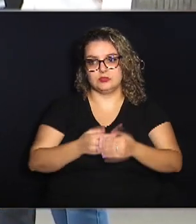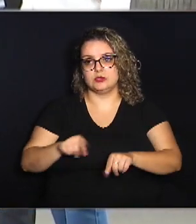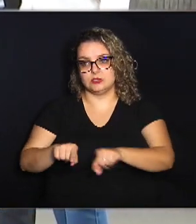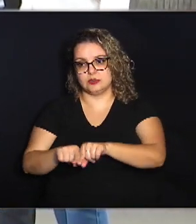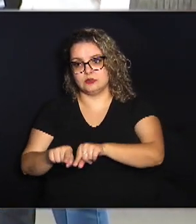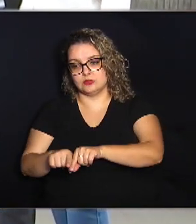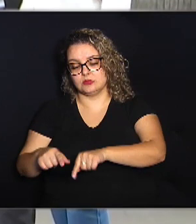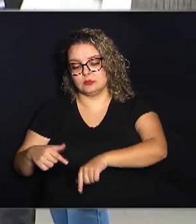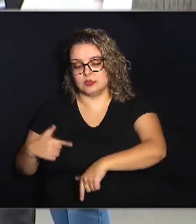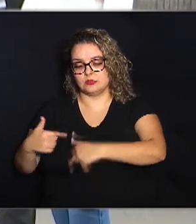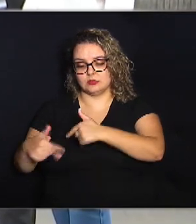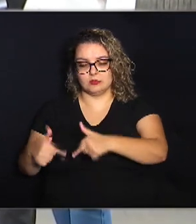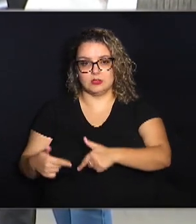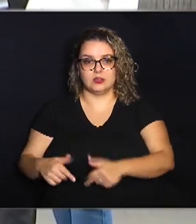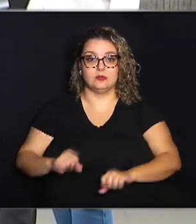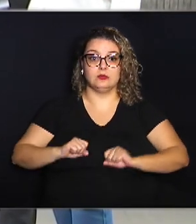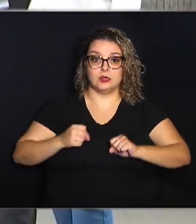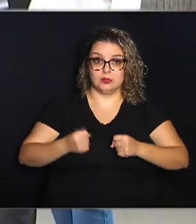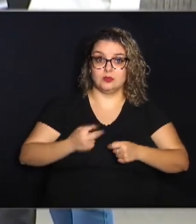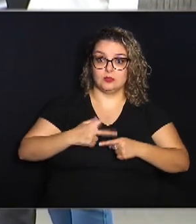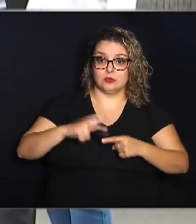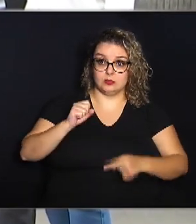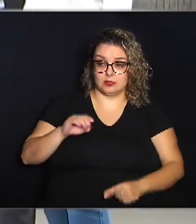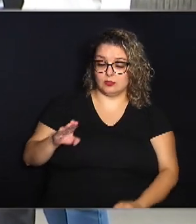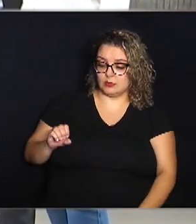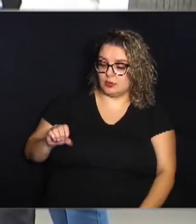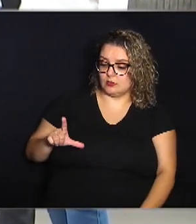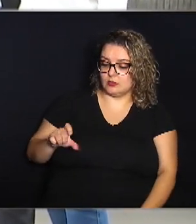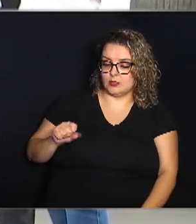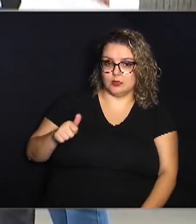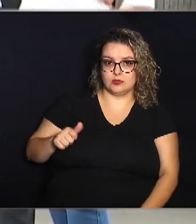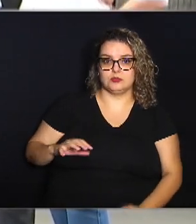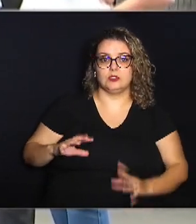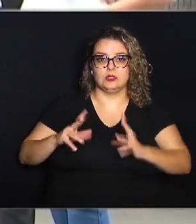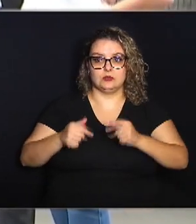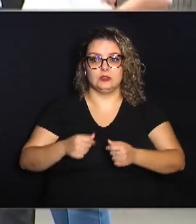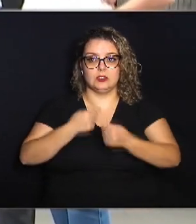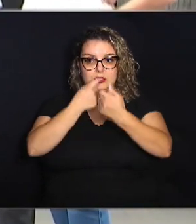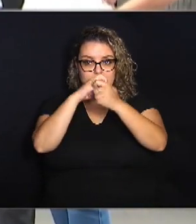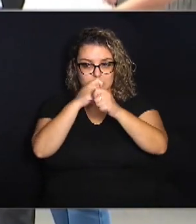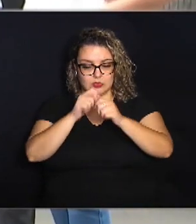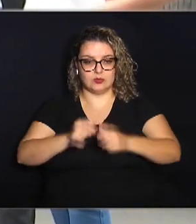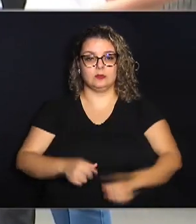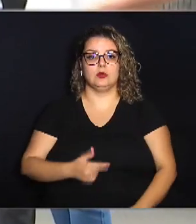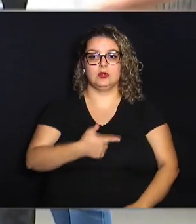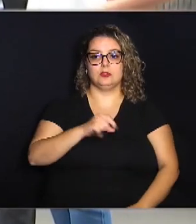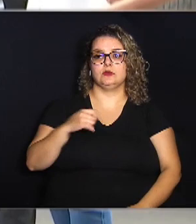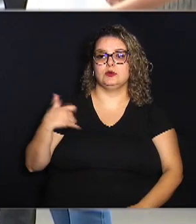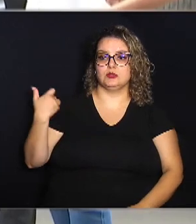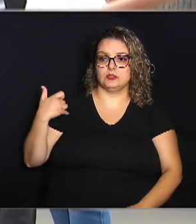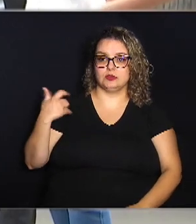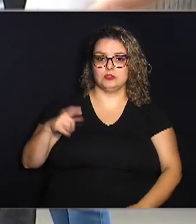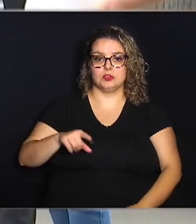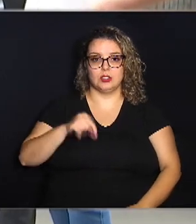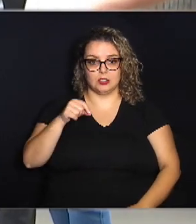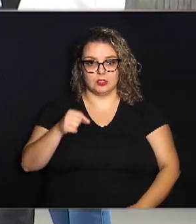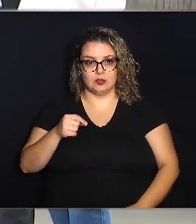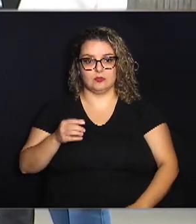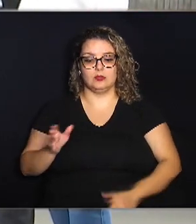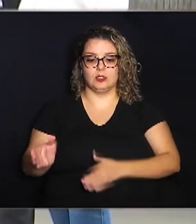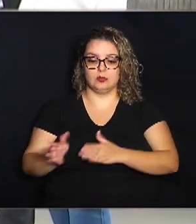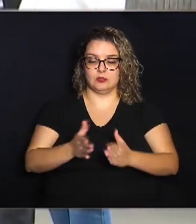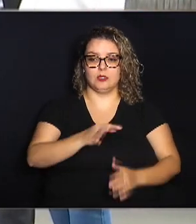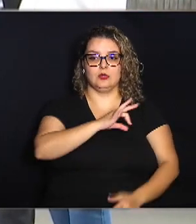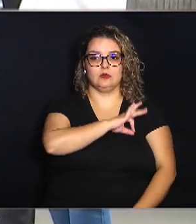Sua determinação o levou a conquistar uma bolsa integral na renomada PUC Campinas. Aos 20 anos, optou por seguir a carreira